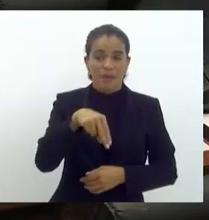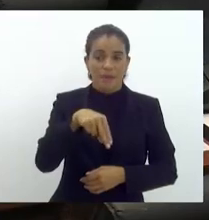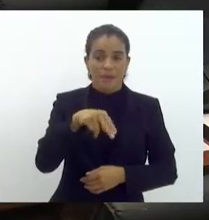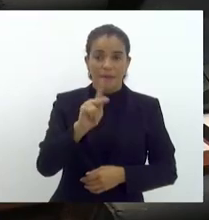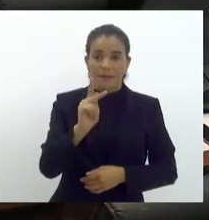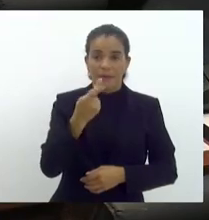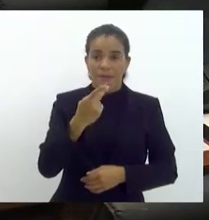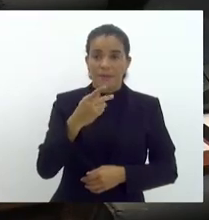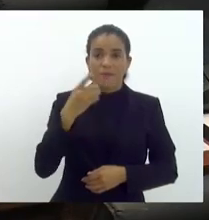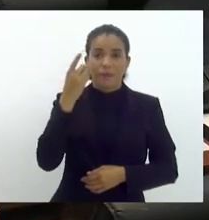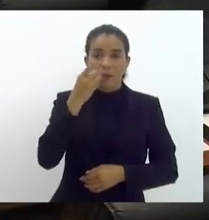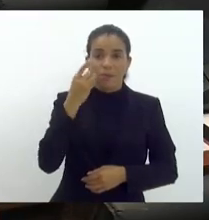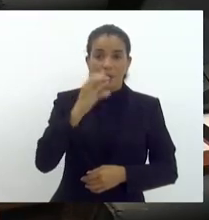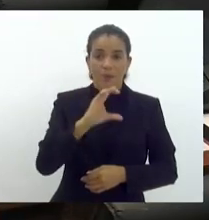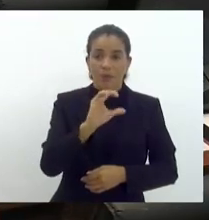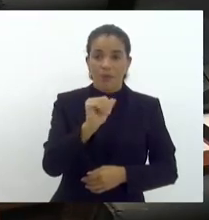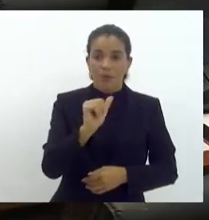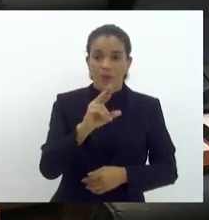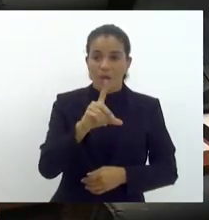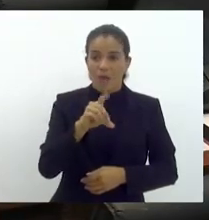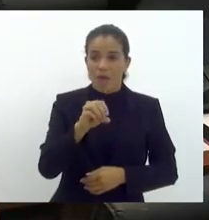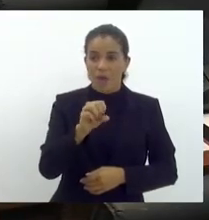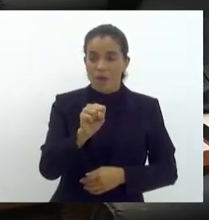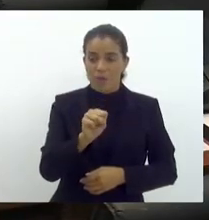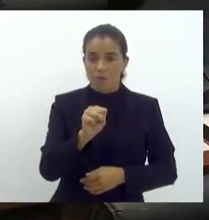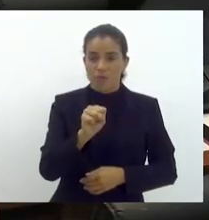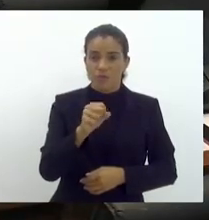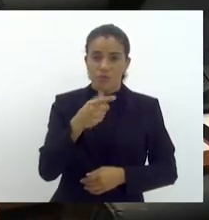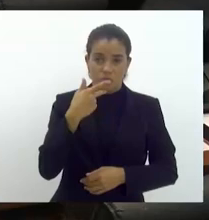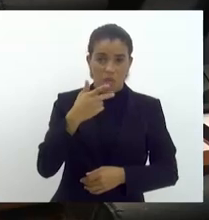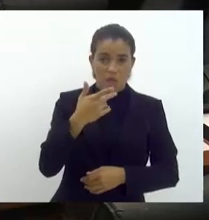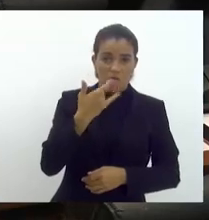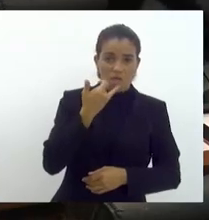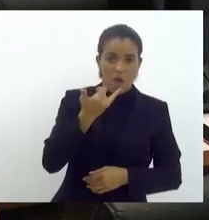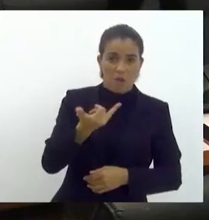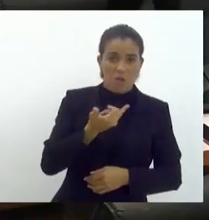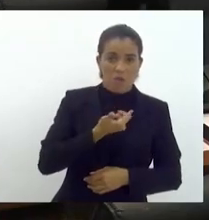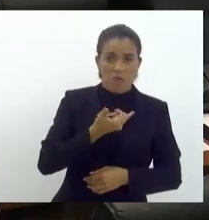deputado Carlos Macedo Deputado já falou